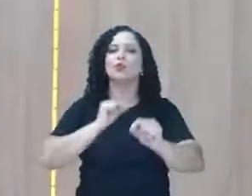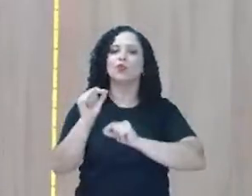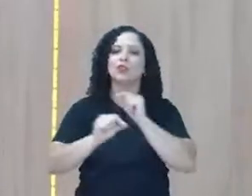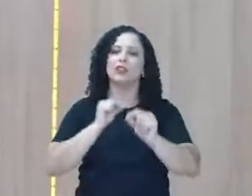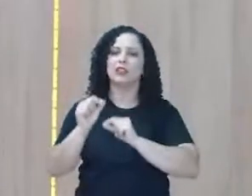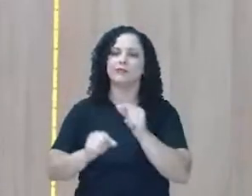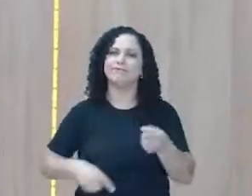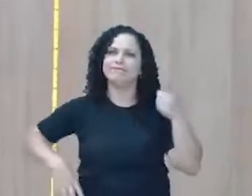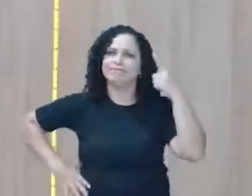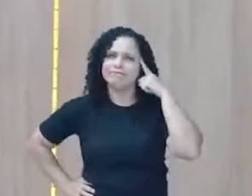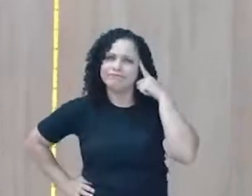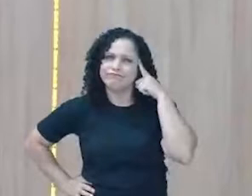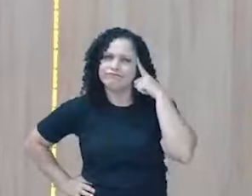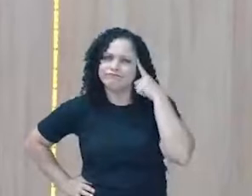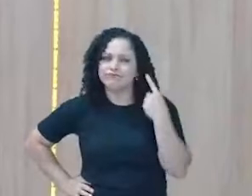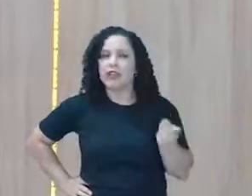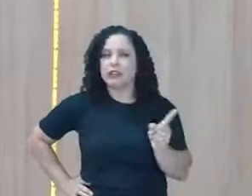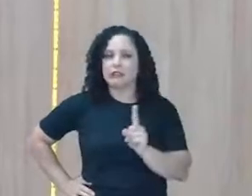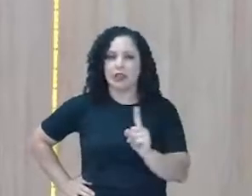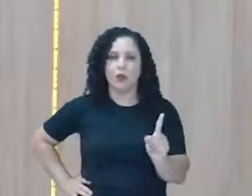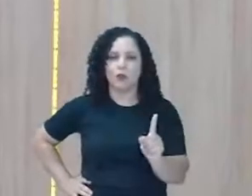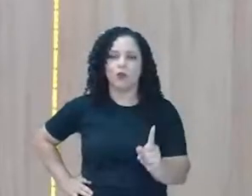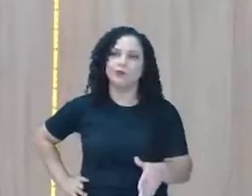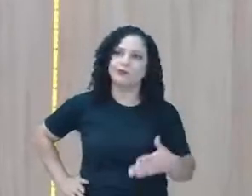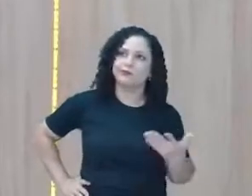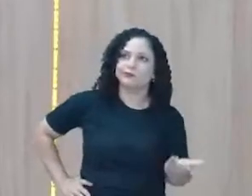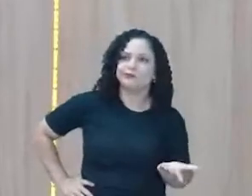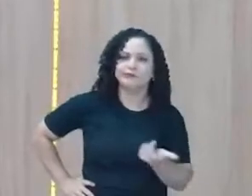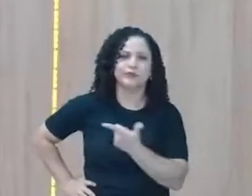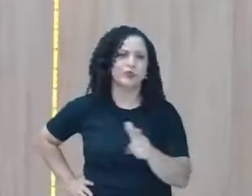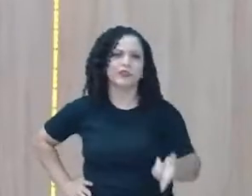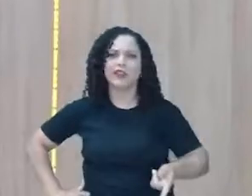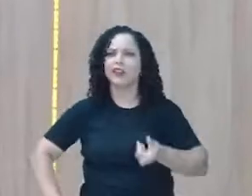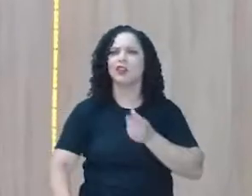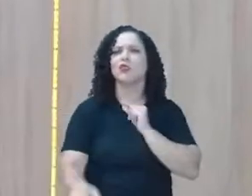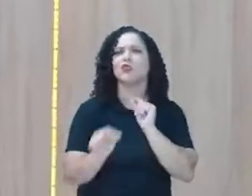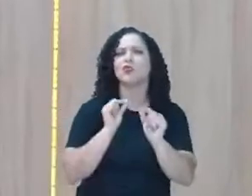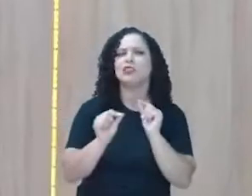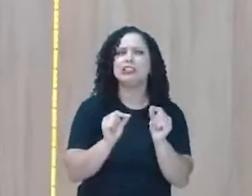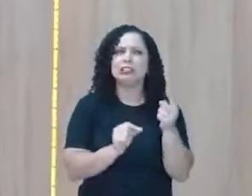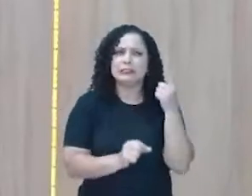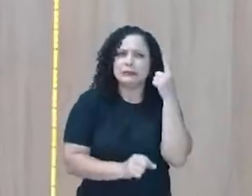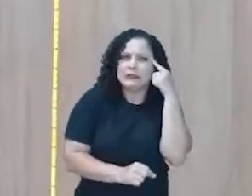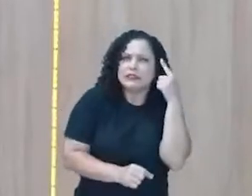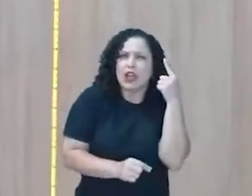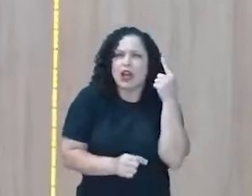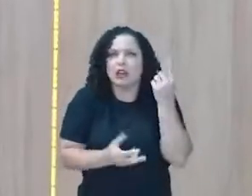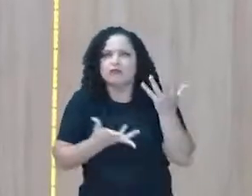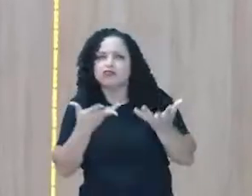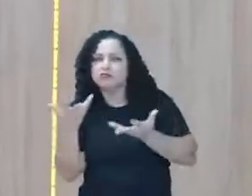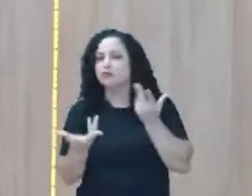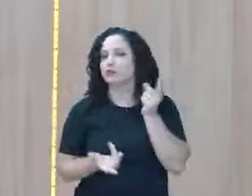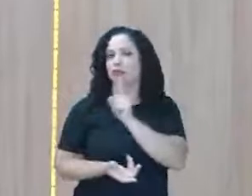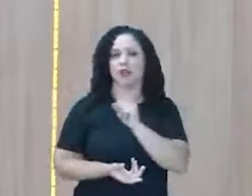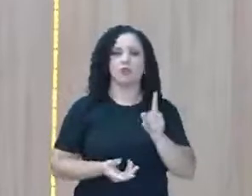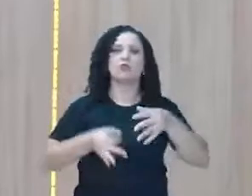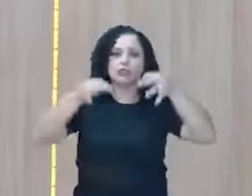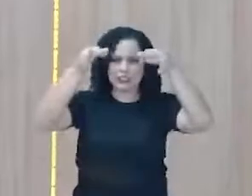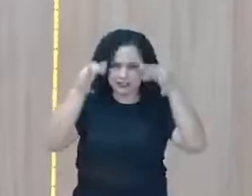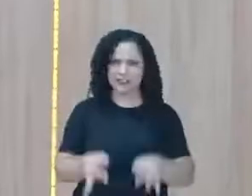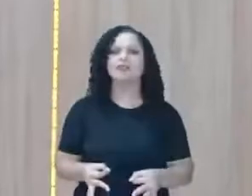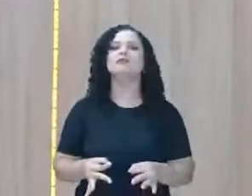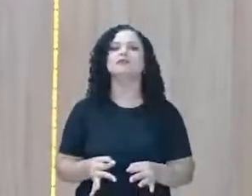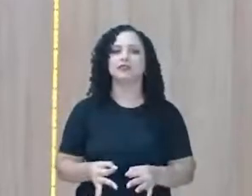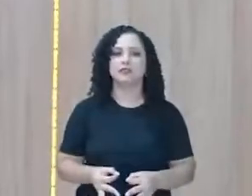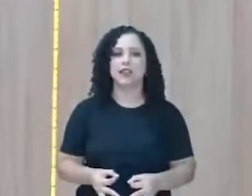de questionar, será? Não, a gente não tem mais o que questionar, é uma certeza. Precisamos sim